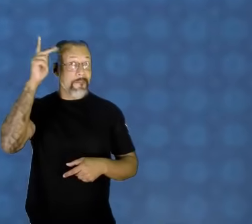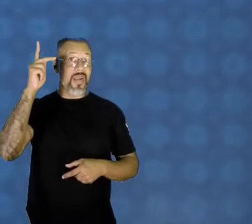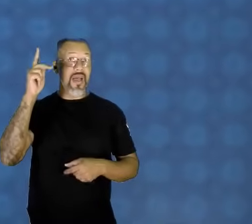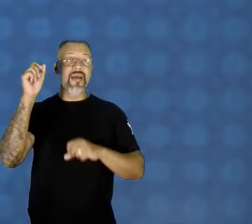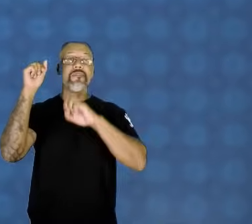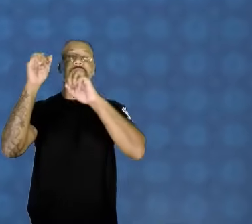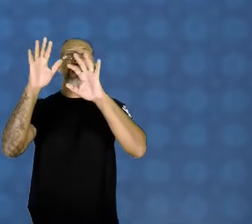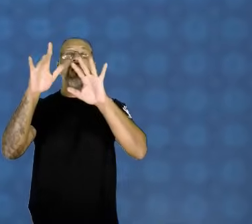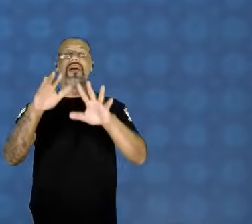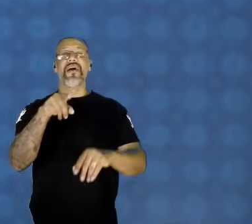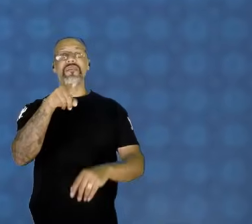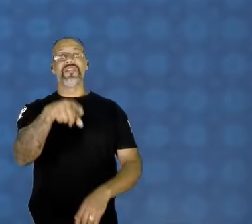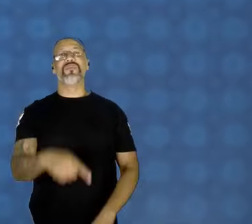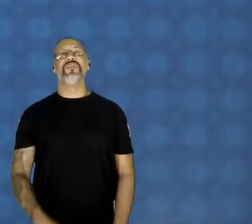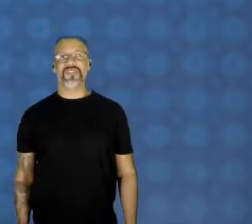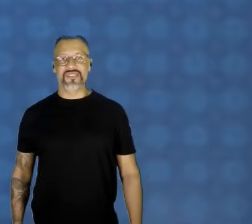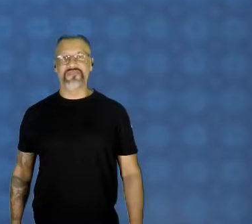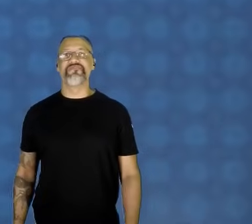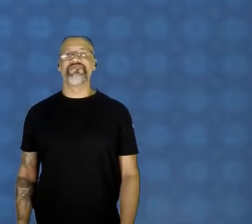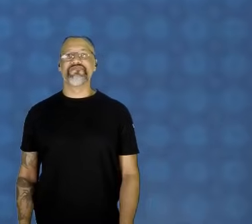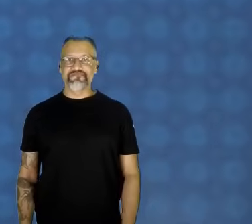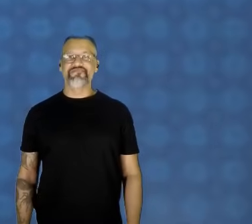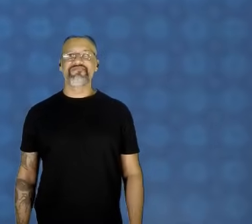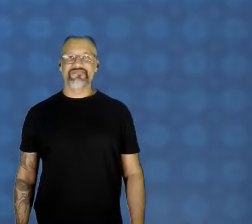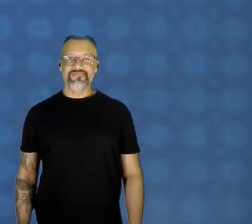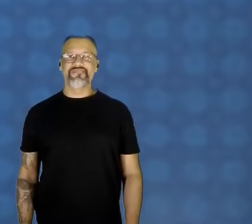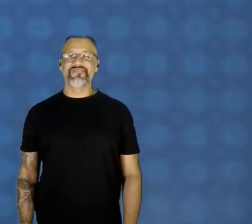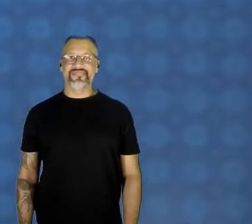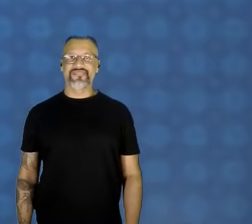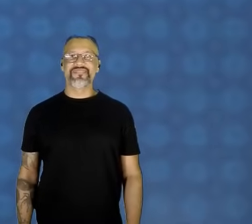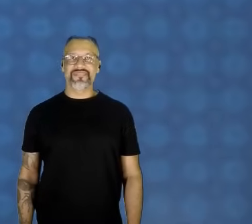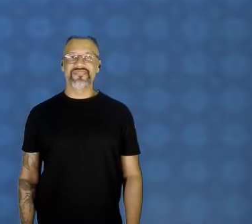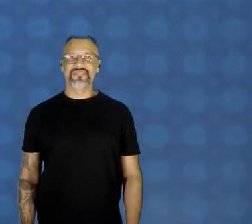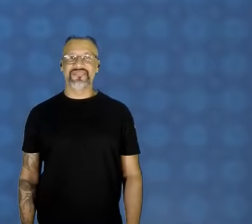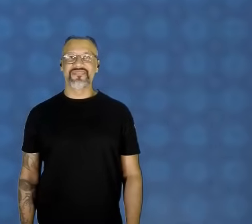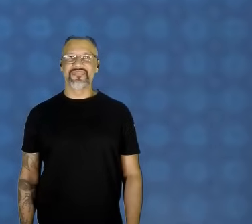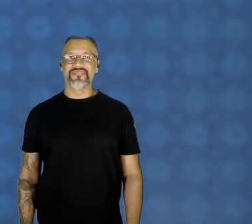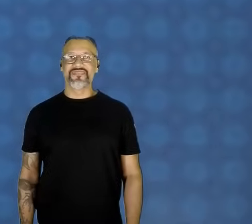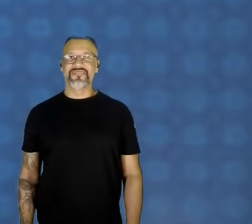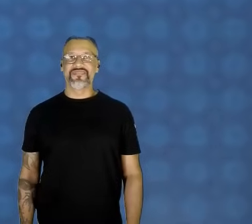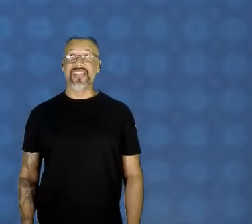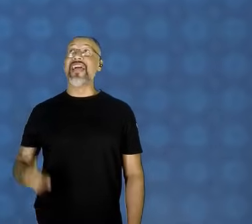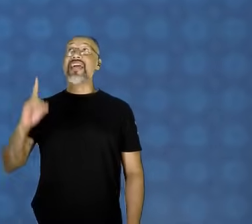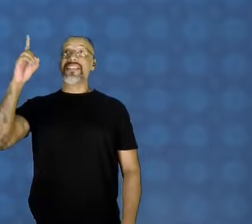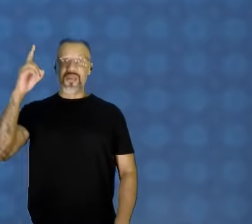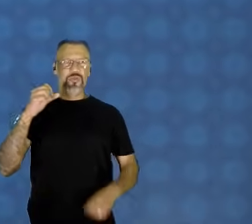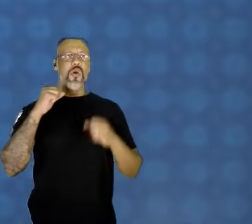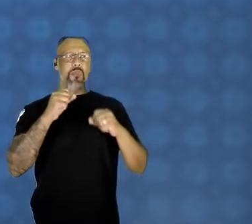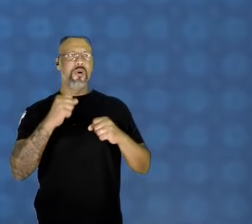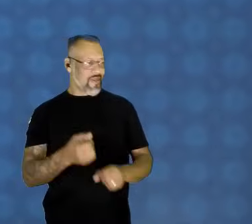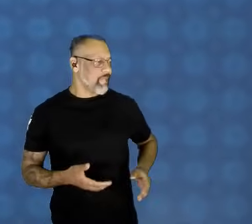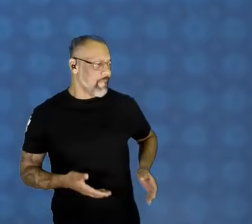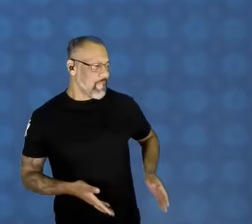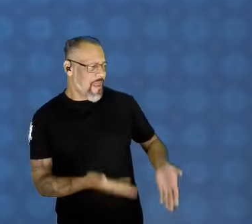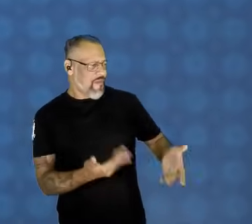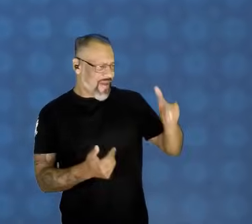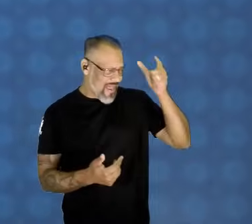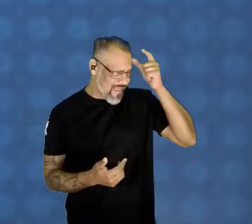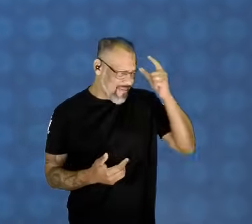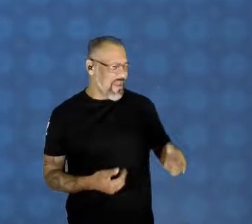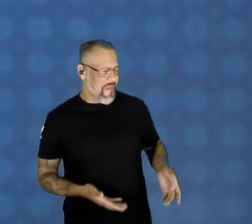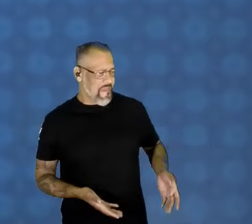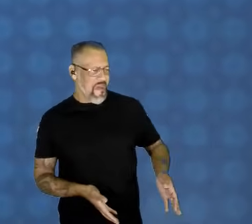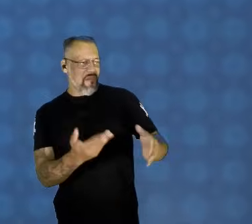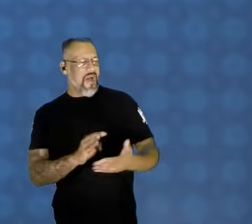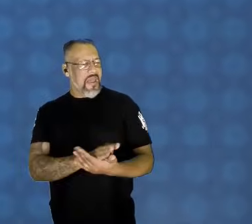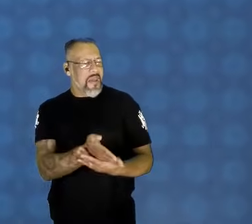ele pega o chifrudo, põe dentro da tua casa e fala: vai lá perturbar ele um pouquinho porque ele está muito sonso. Vai lá perturbar ela um pouquinho porque ele está